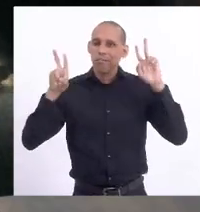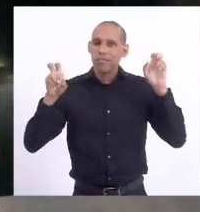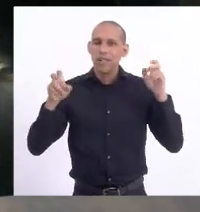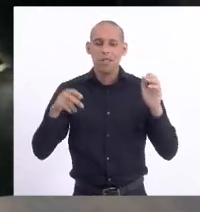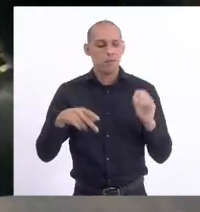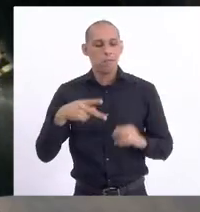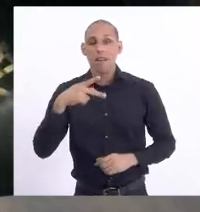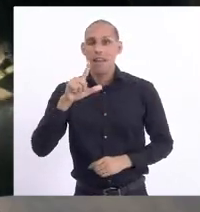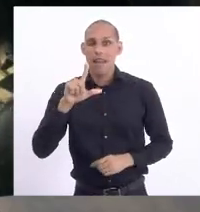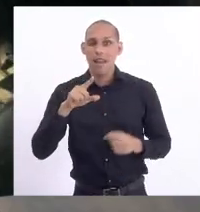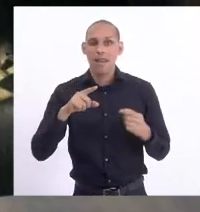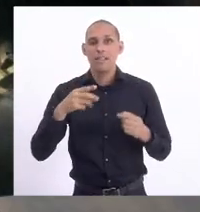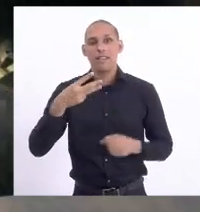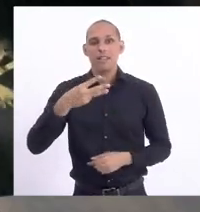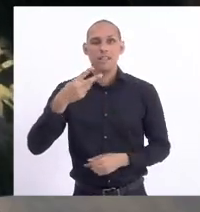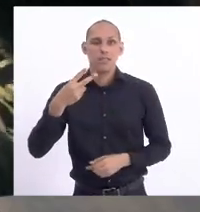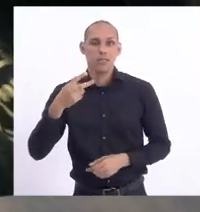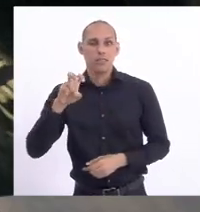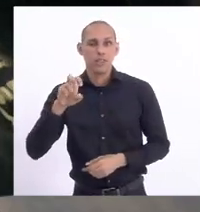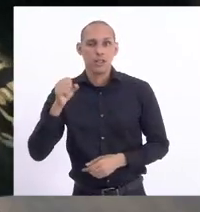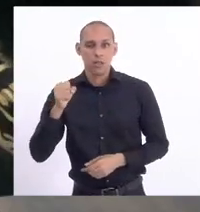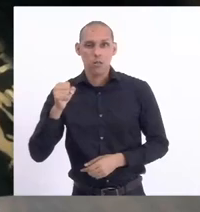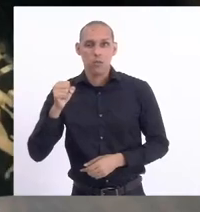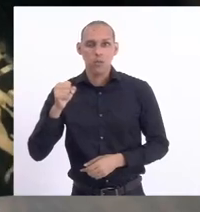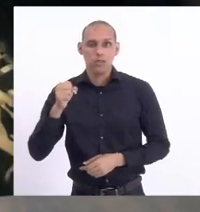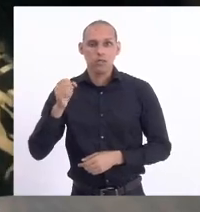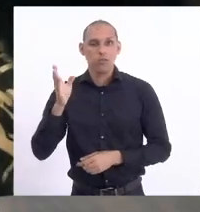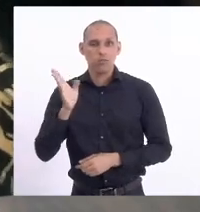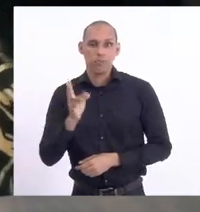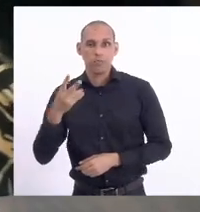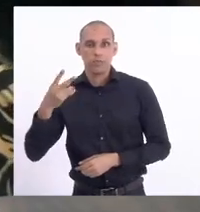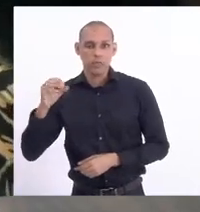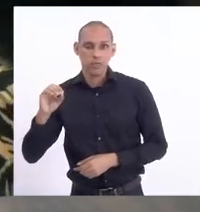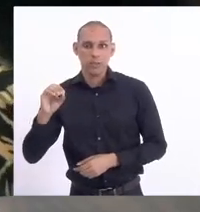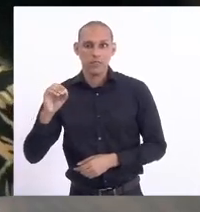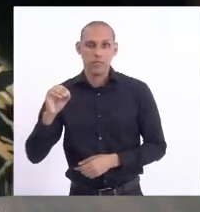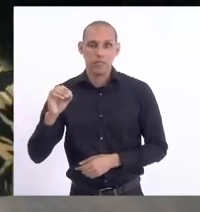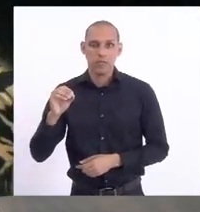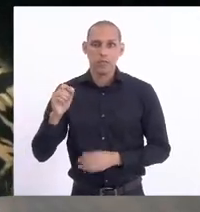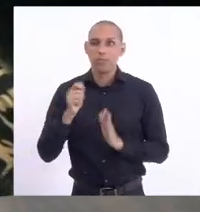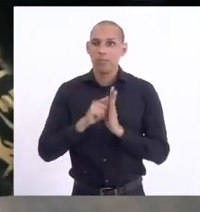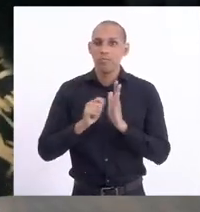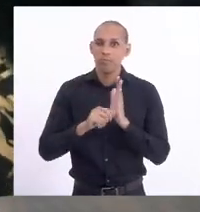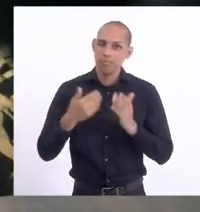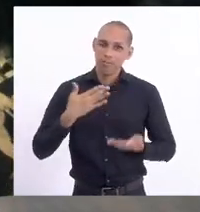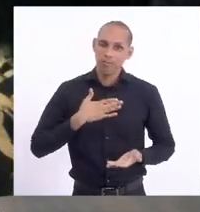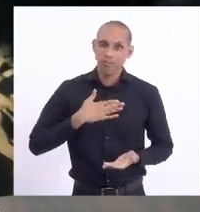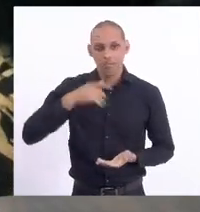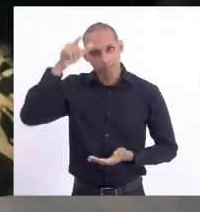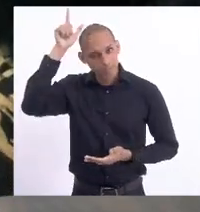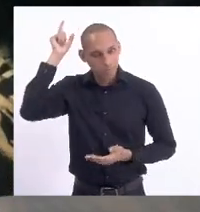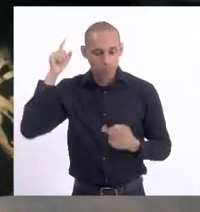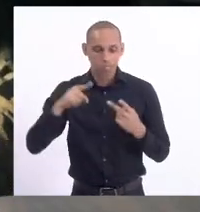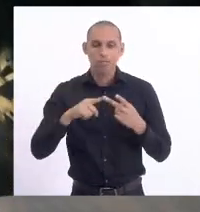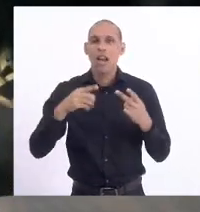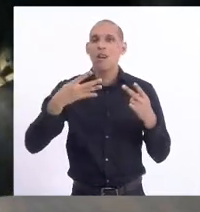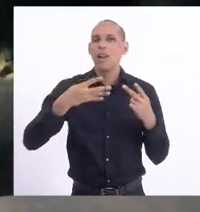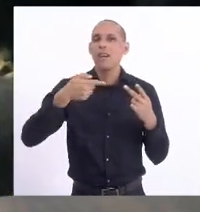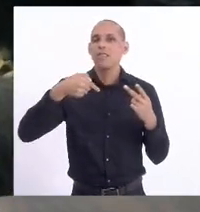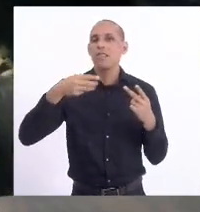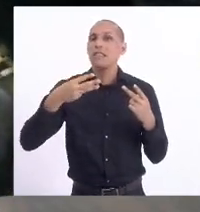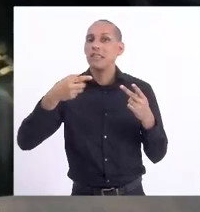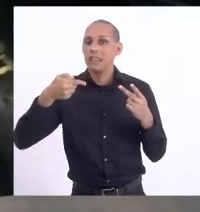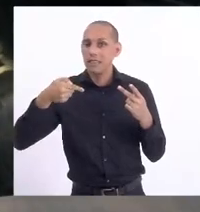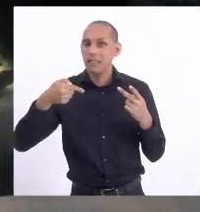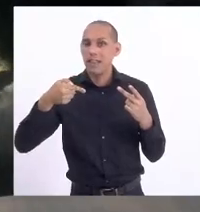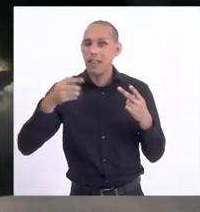PL 3258 de 20, de autoria desse que vos fala. PL